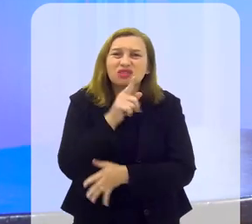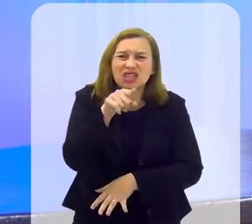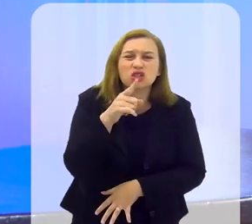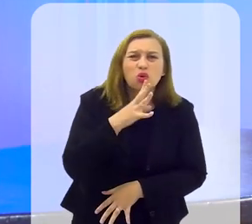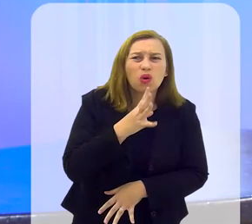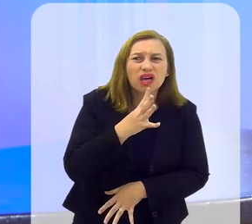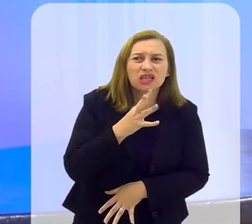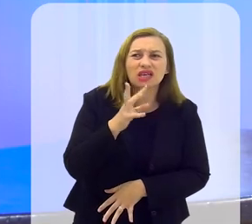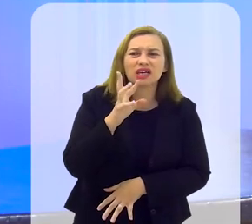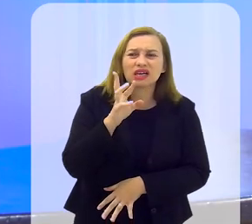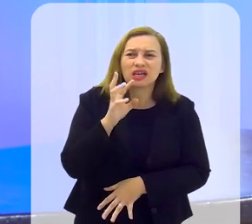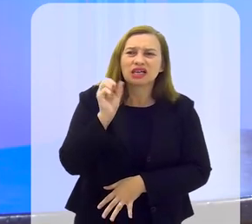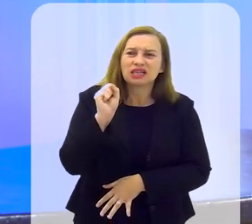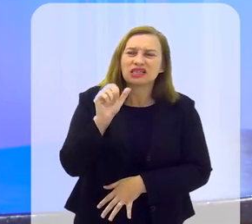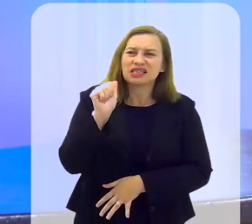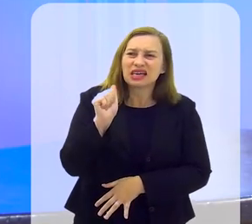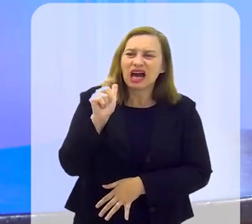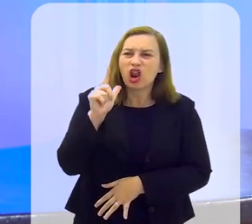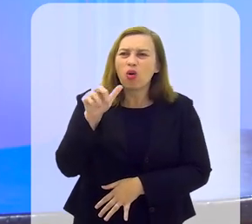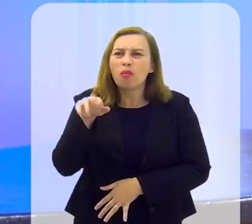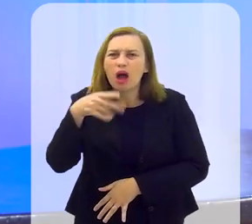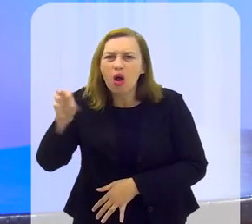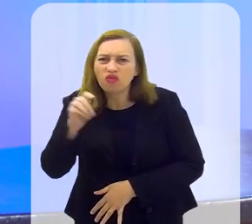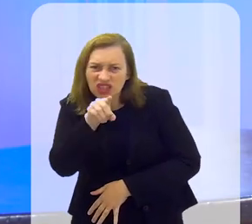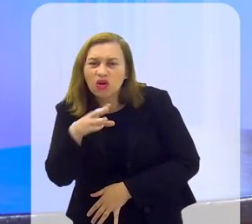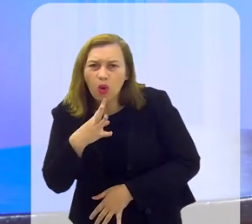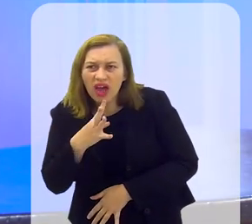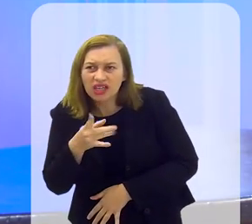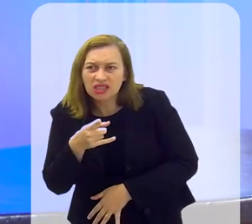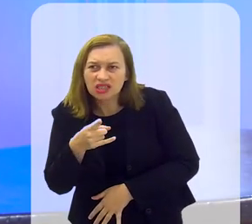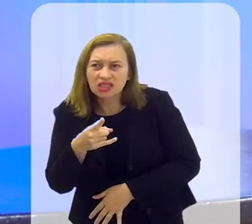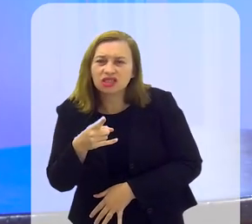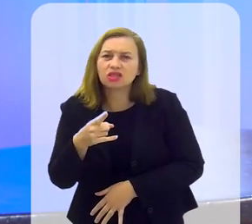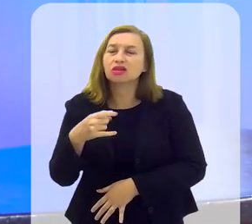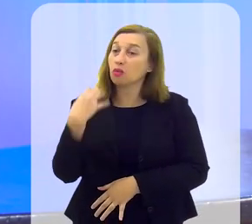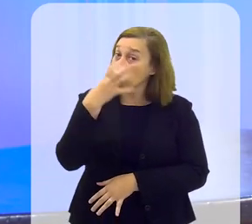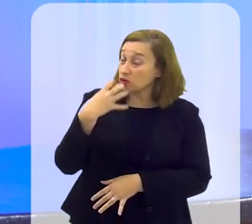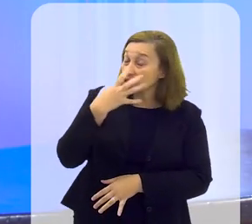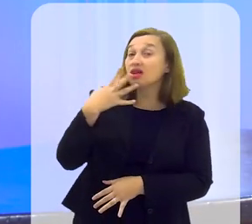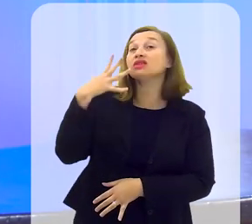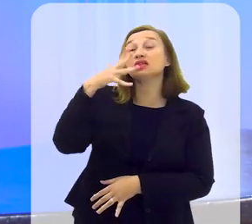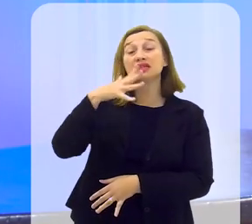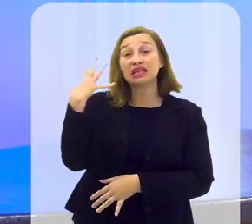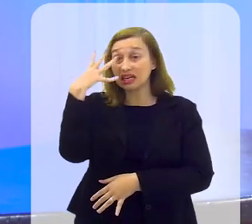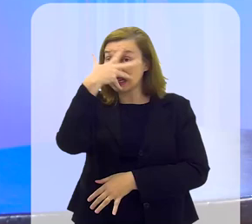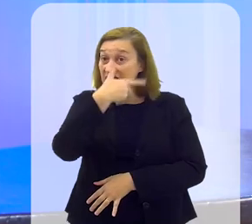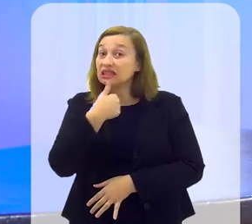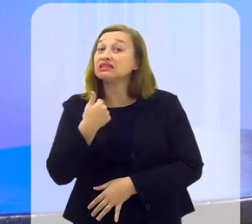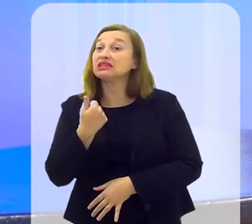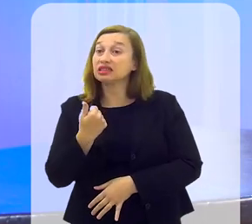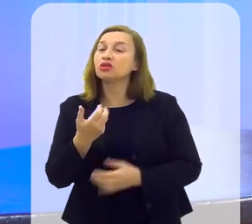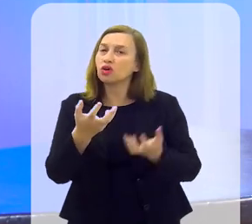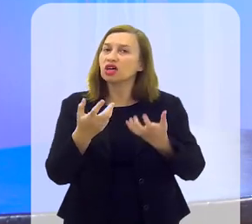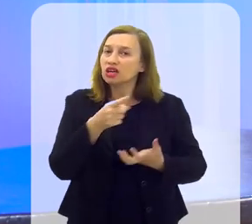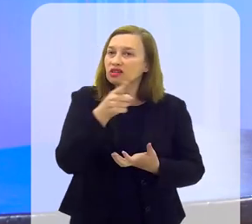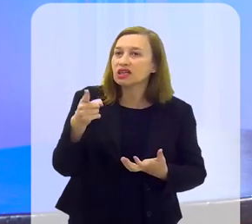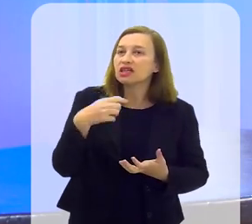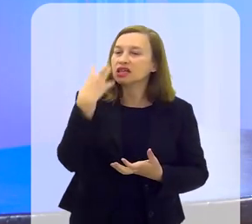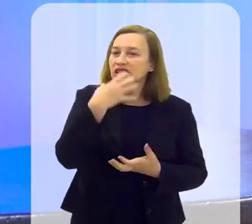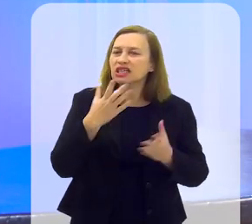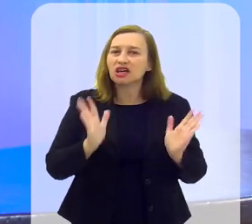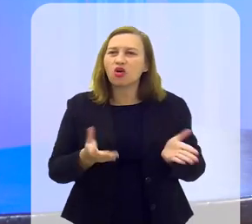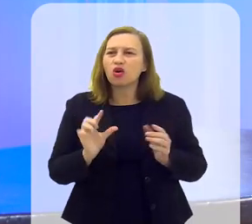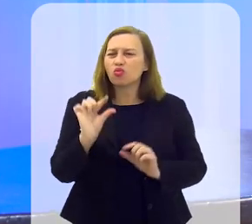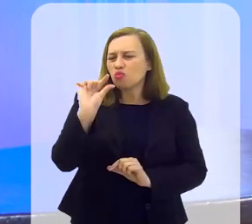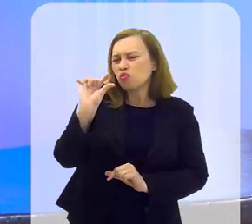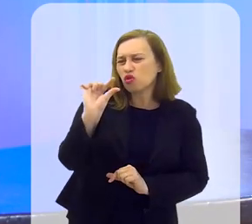conhecem o Salomão do Reggae conhece eu nunca mais ouvi você conhece Traz umas músicas muito bonitas umas canções fantásticas eu queria que vocês cantasse agora